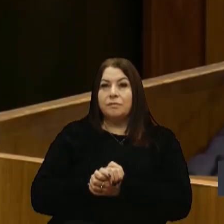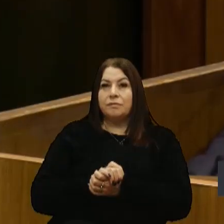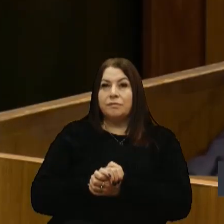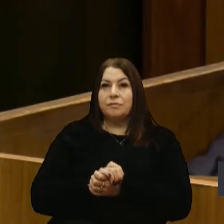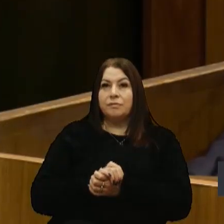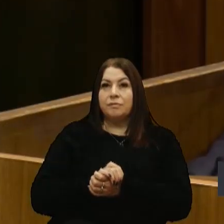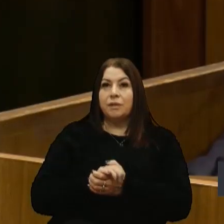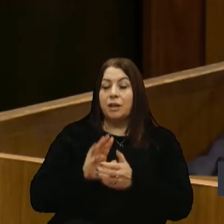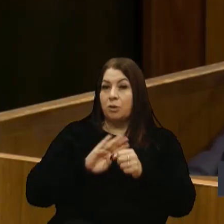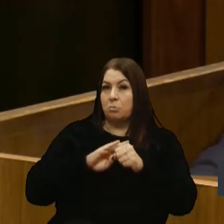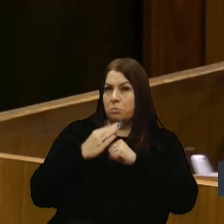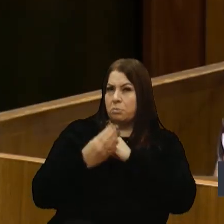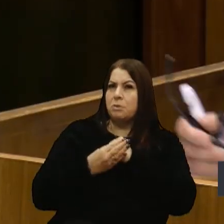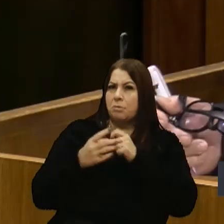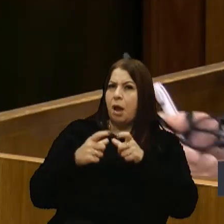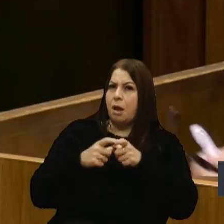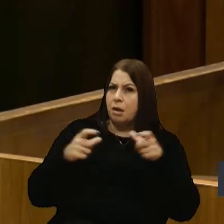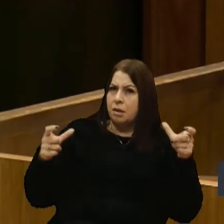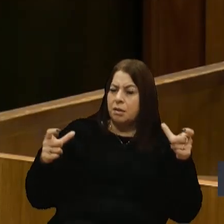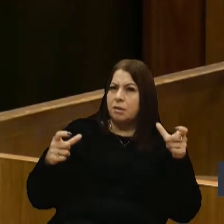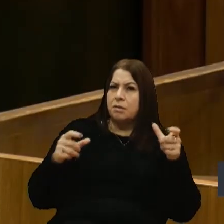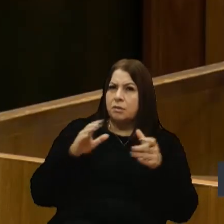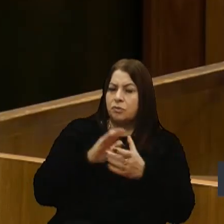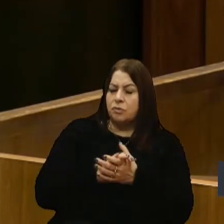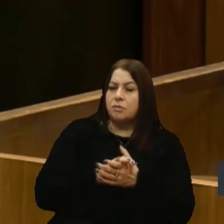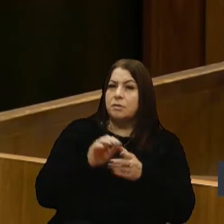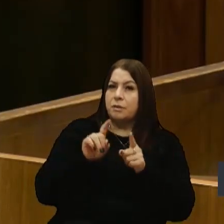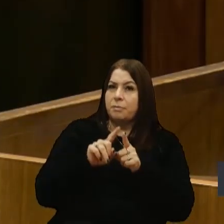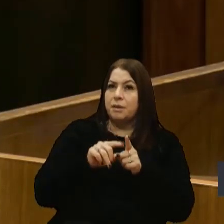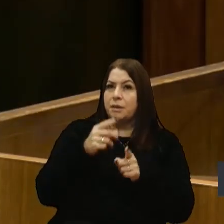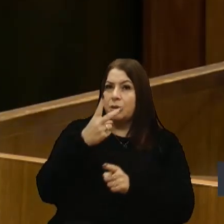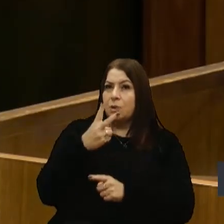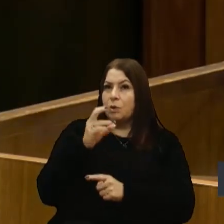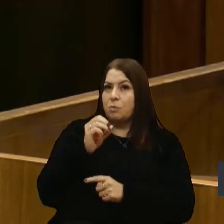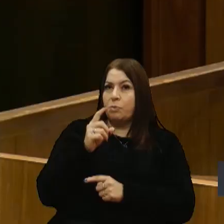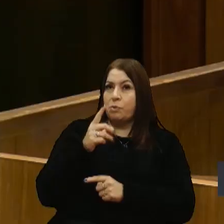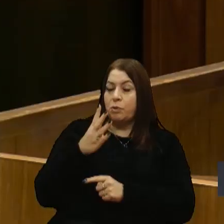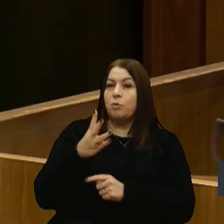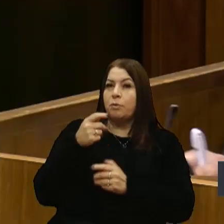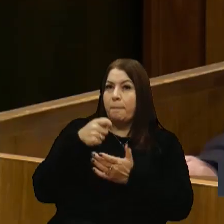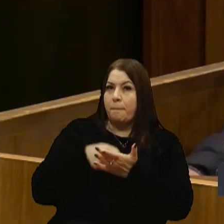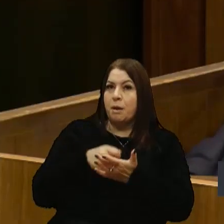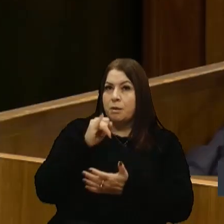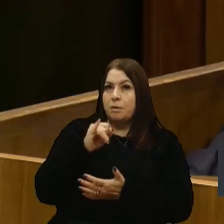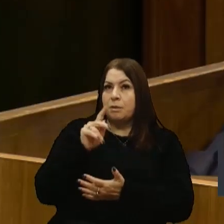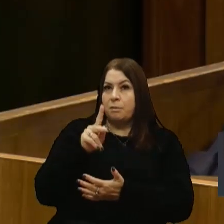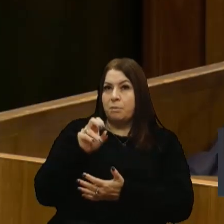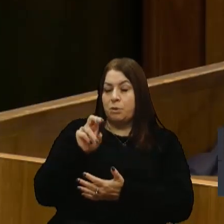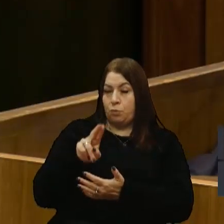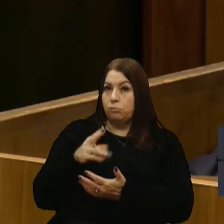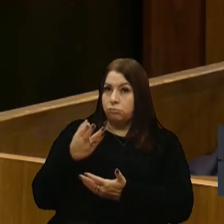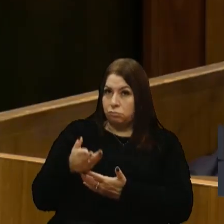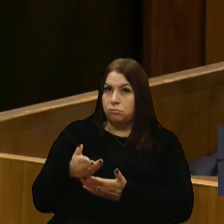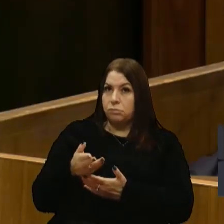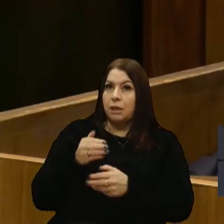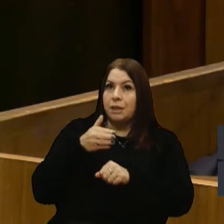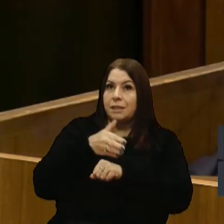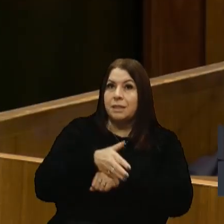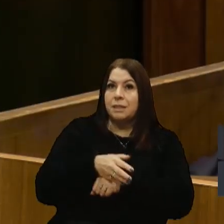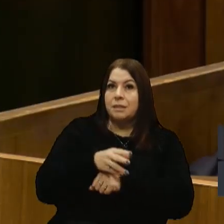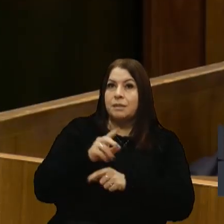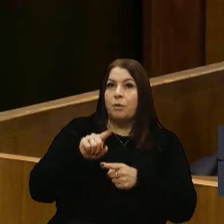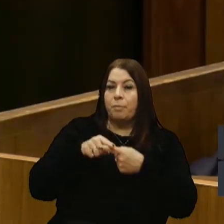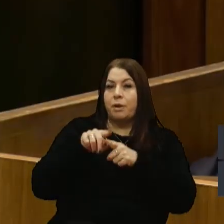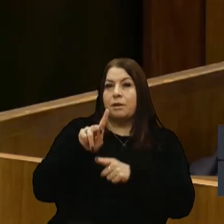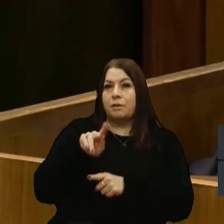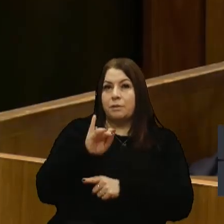loteamento grande, né, no 11, mas que desde 2014 pagam IPTU, que é acesso ao Parque dos